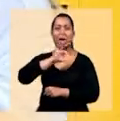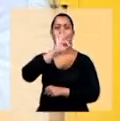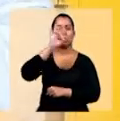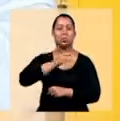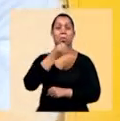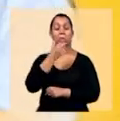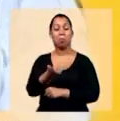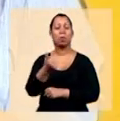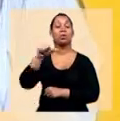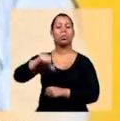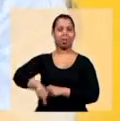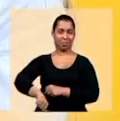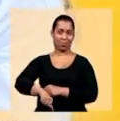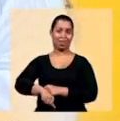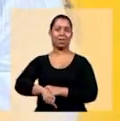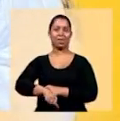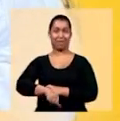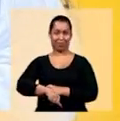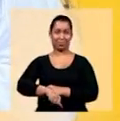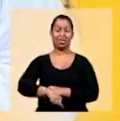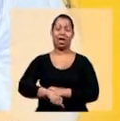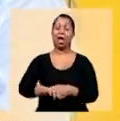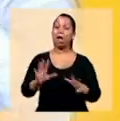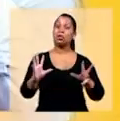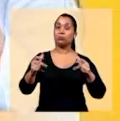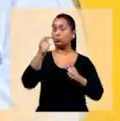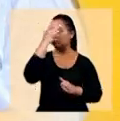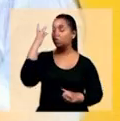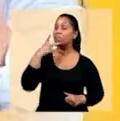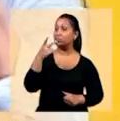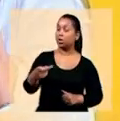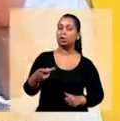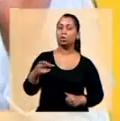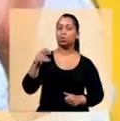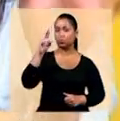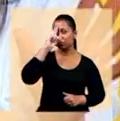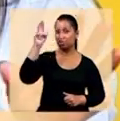do que tá bom, do que tá ruim, não é? Opa, todo mundo tá falando